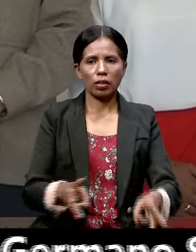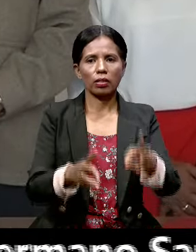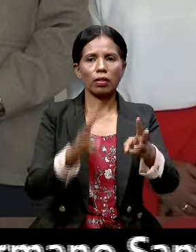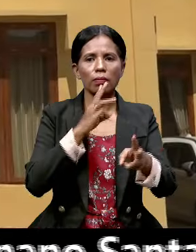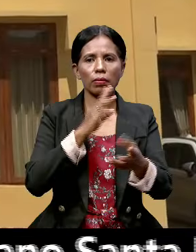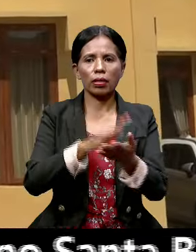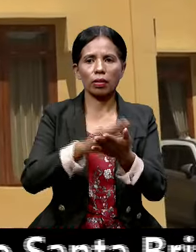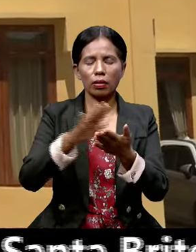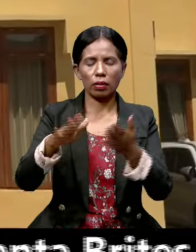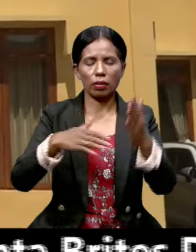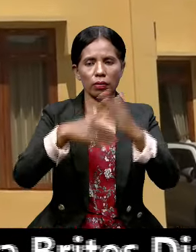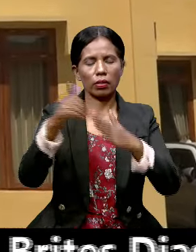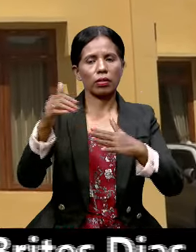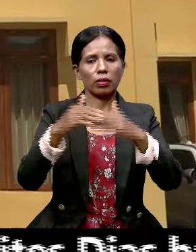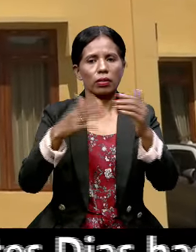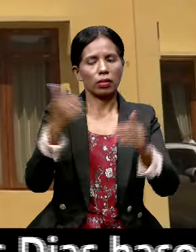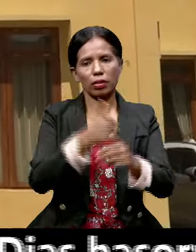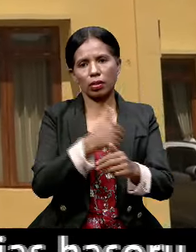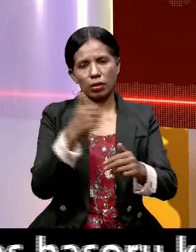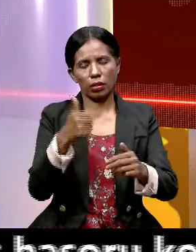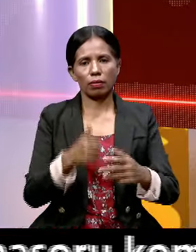bemos no infraestrutura básica se aluc.